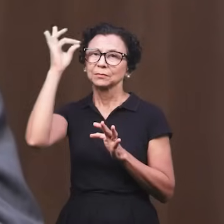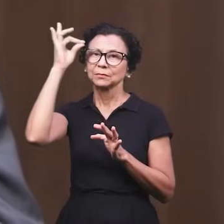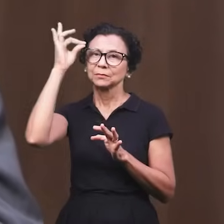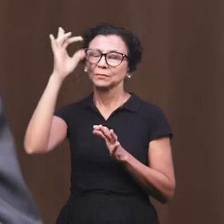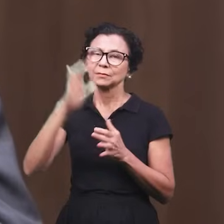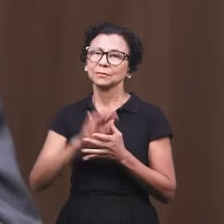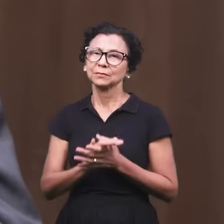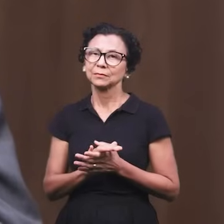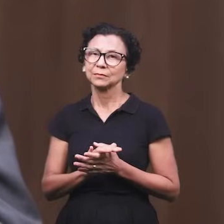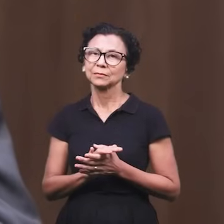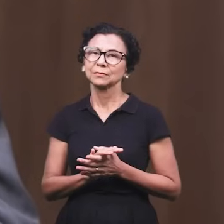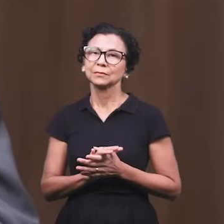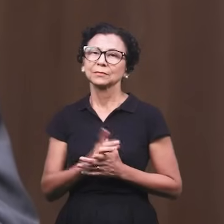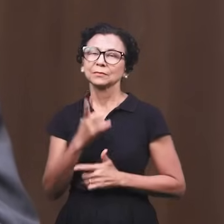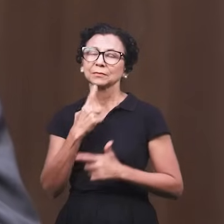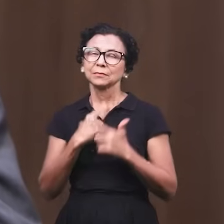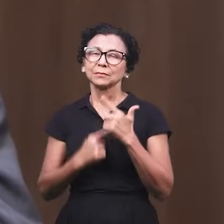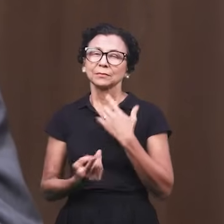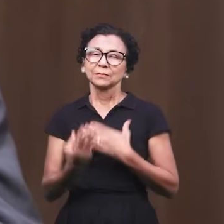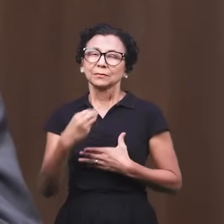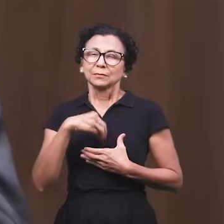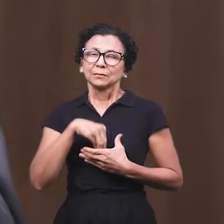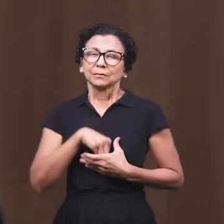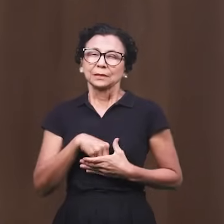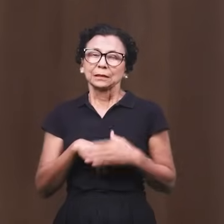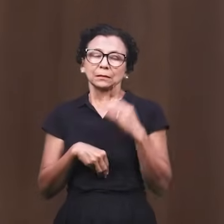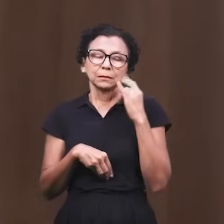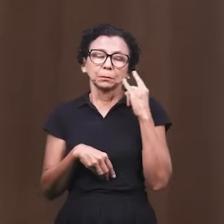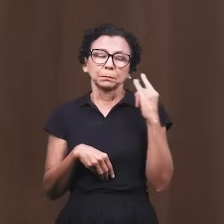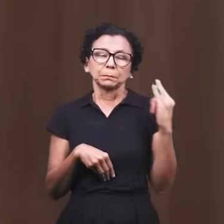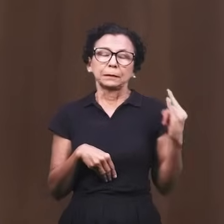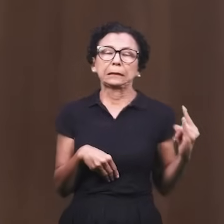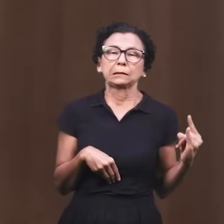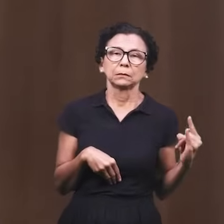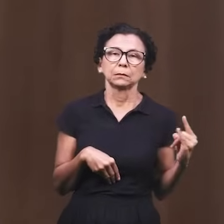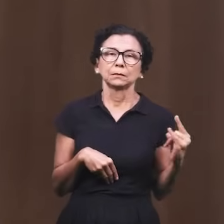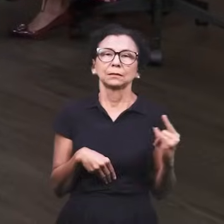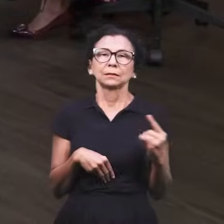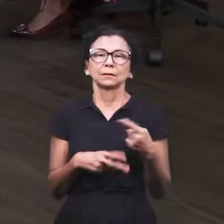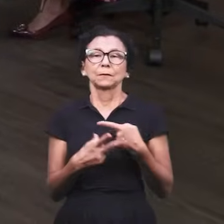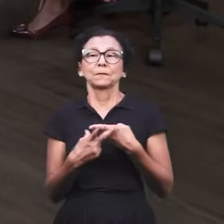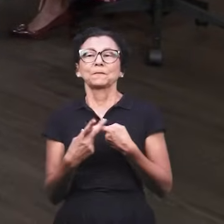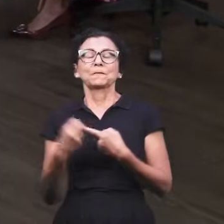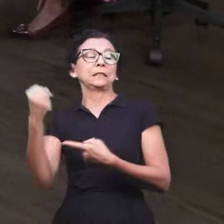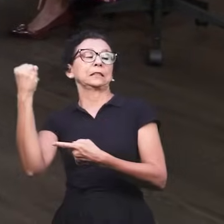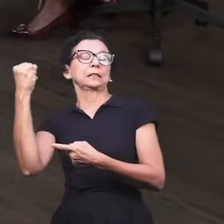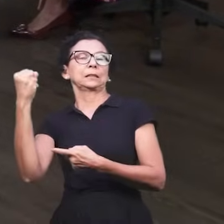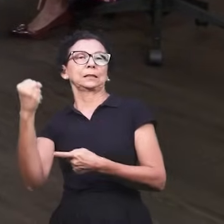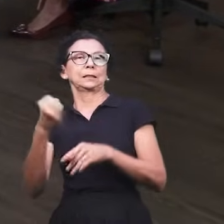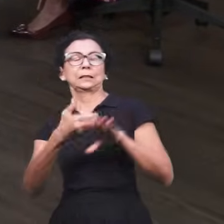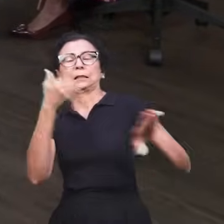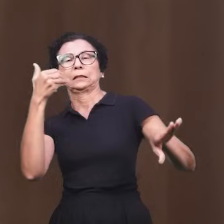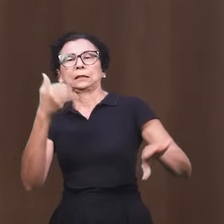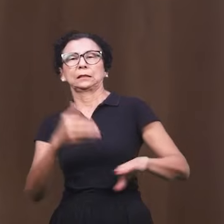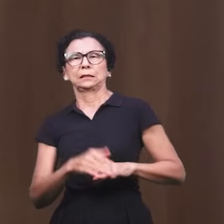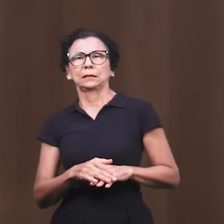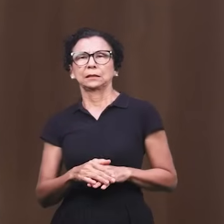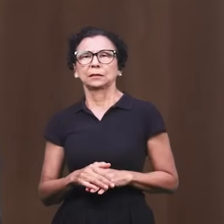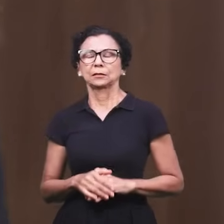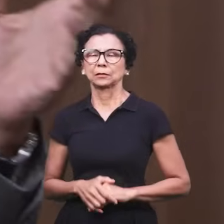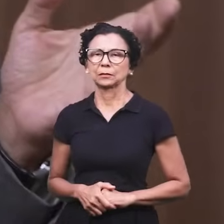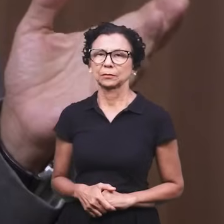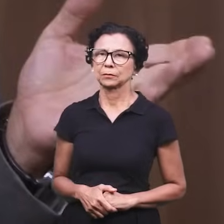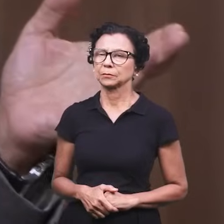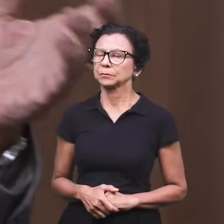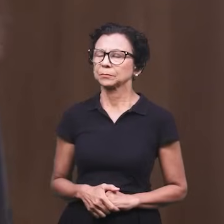as concupiscências da carne. É o contrário, você não tem que ficar fazendo, vou fazer força porque eu vou conseguir. Não,